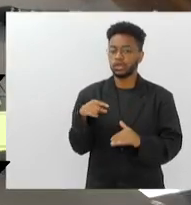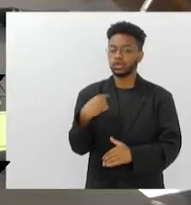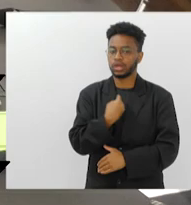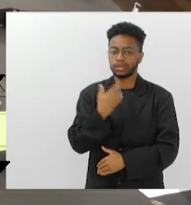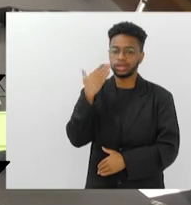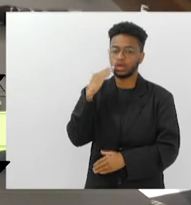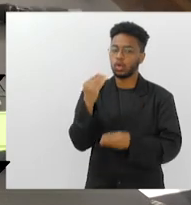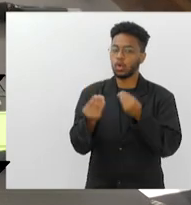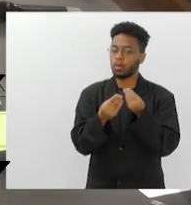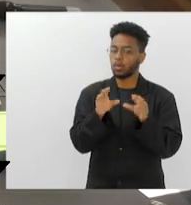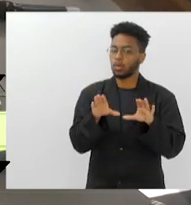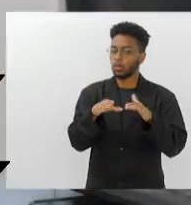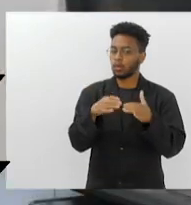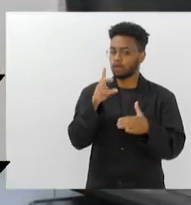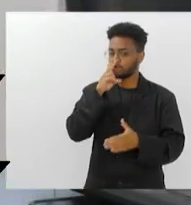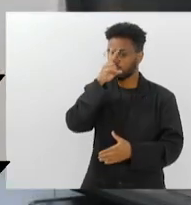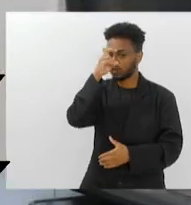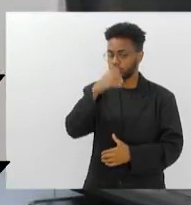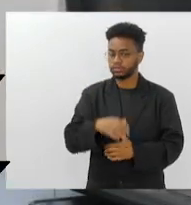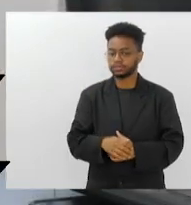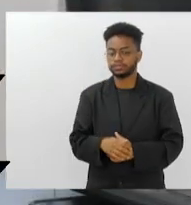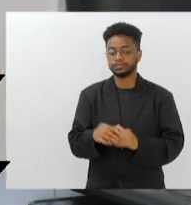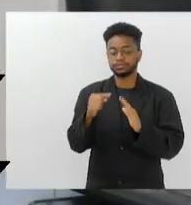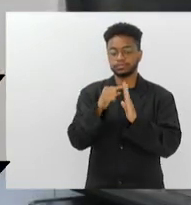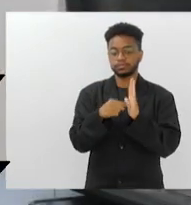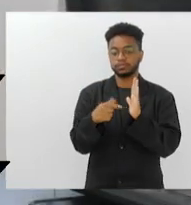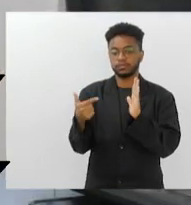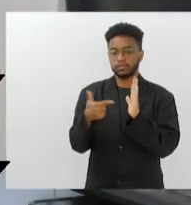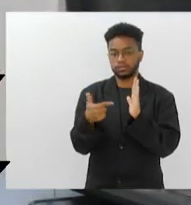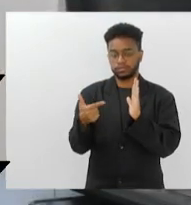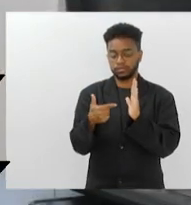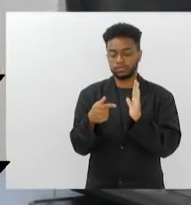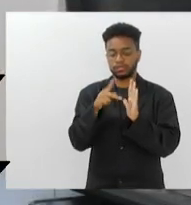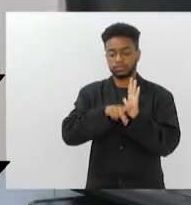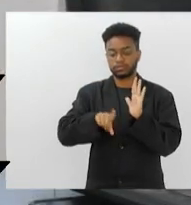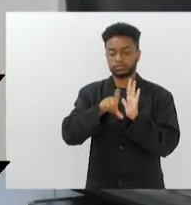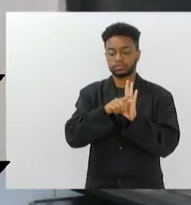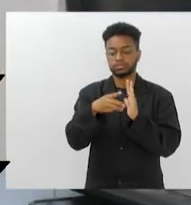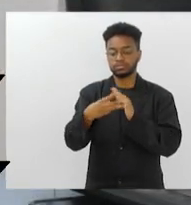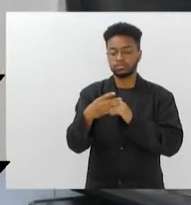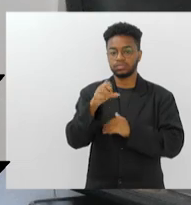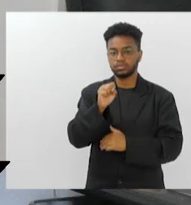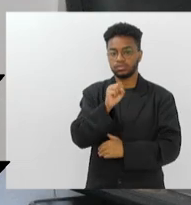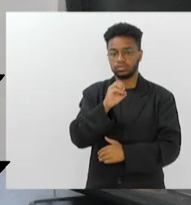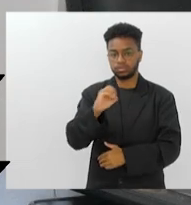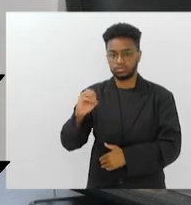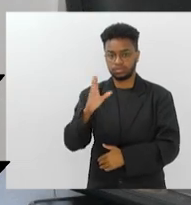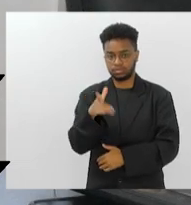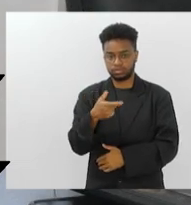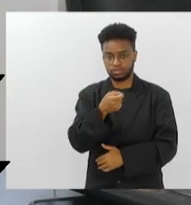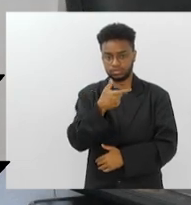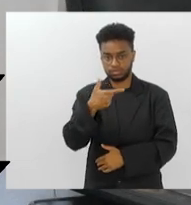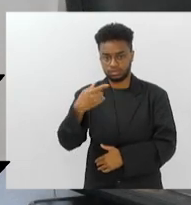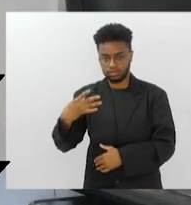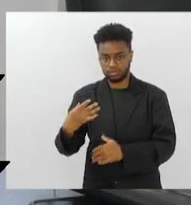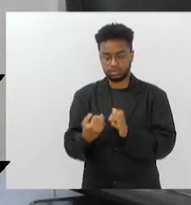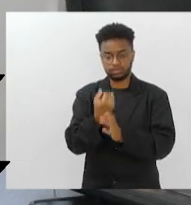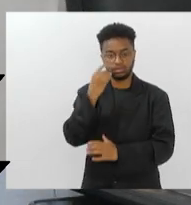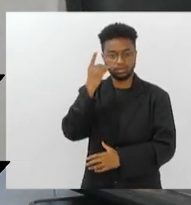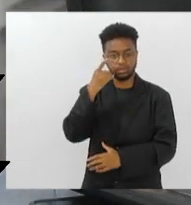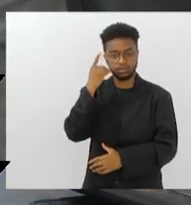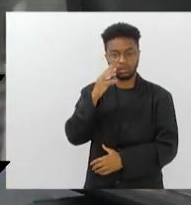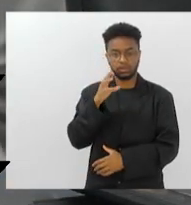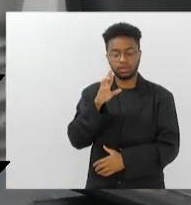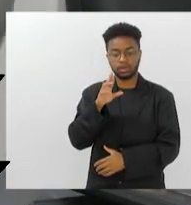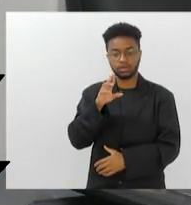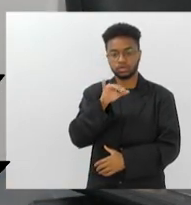dessa turma né bem 22 22 da pauta projet de lei 3824 de autoria do deputado Renan Jordi